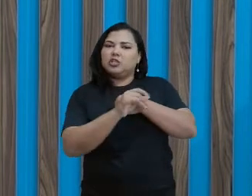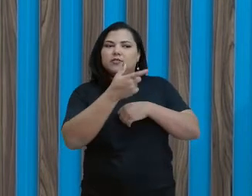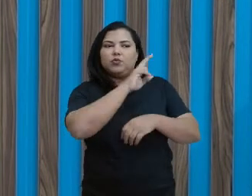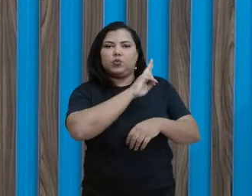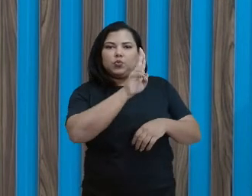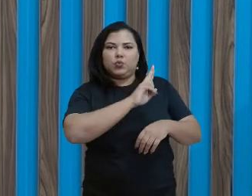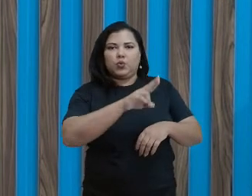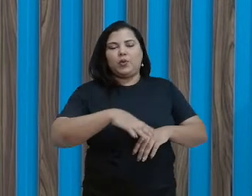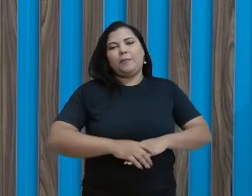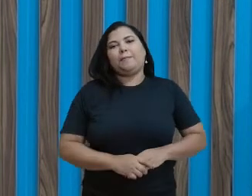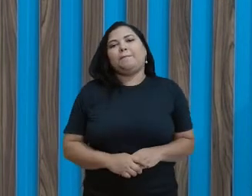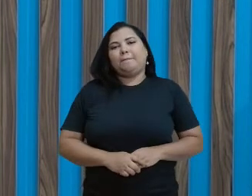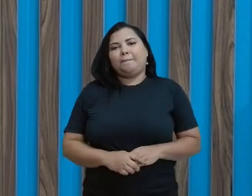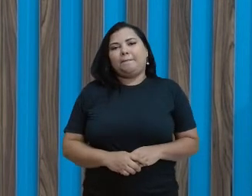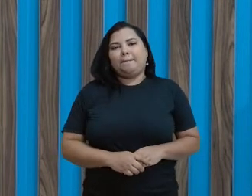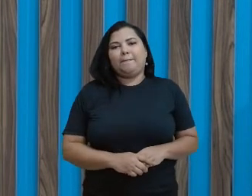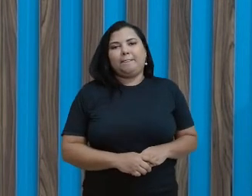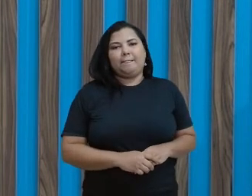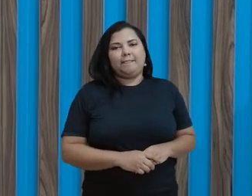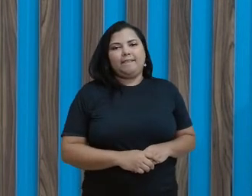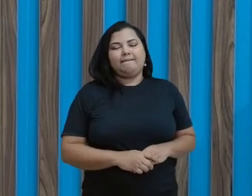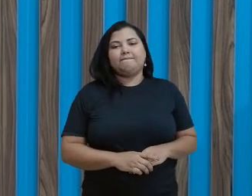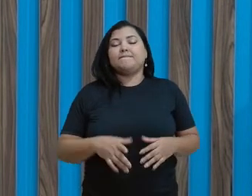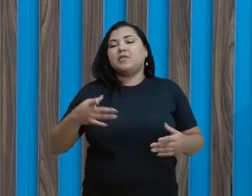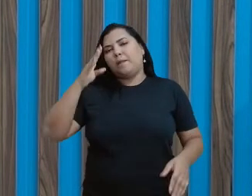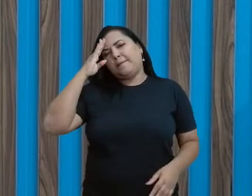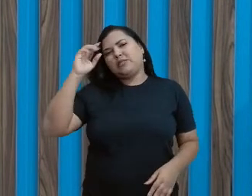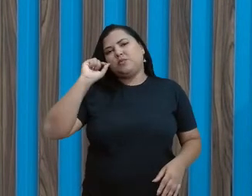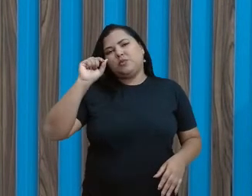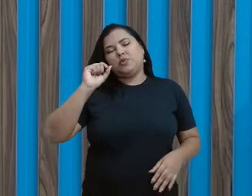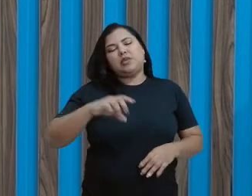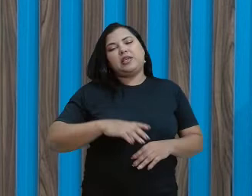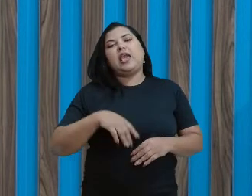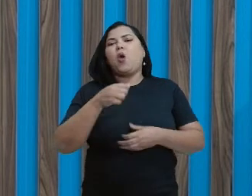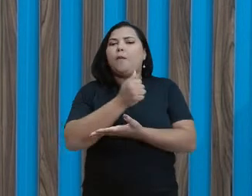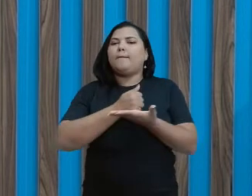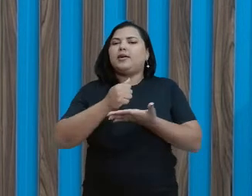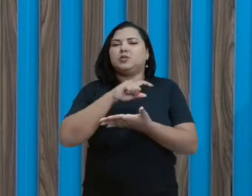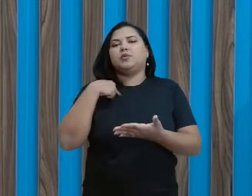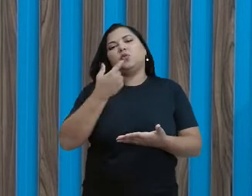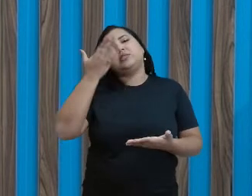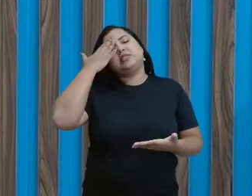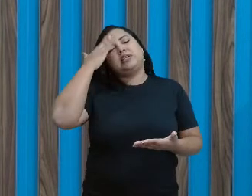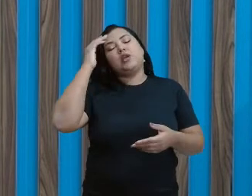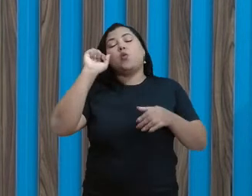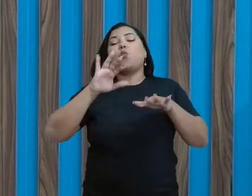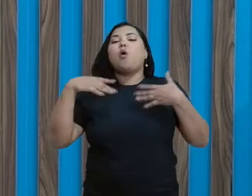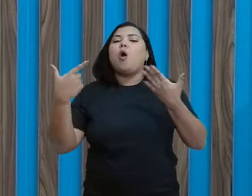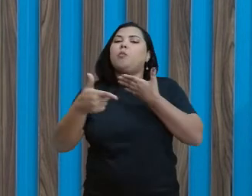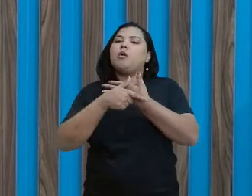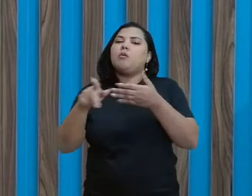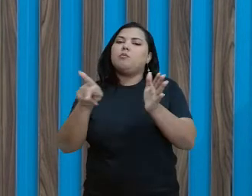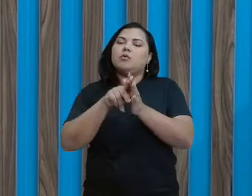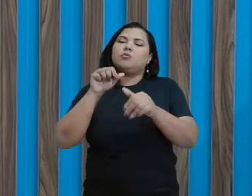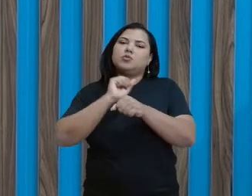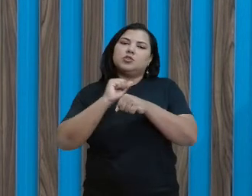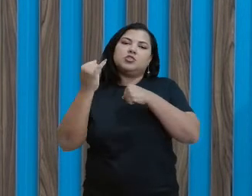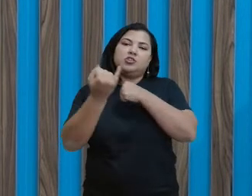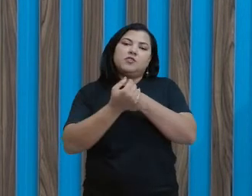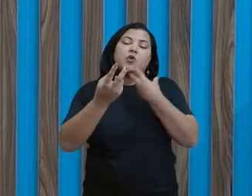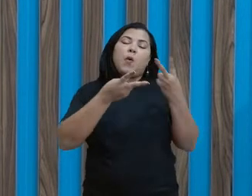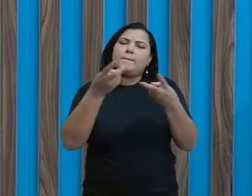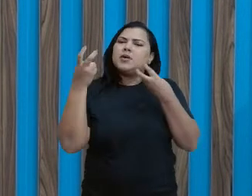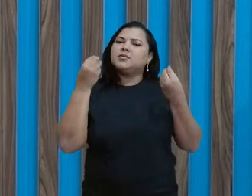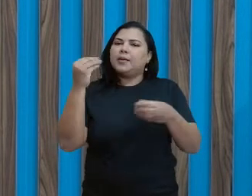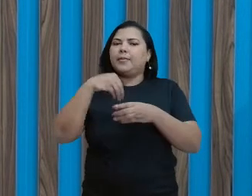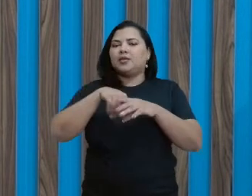caso aqui no exemplo que eu dei de Marcélia. Que esse princípio é o princípio básico para a gente conseguir entender o que é que um adjetivo faz, como é que a gente vai conseguir reconhecer também